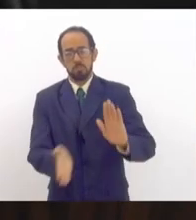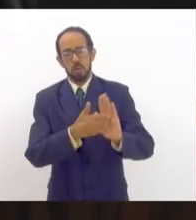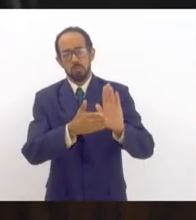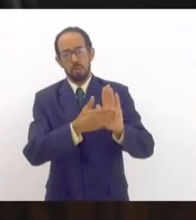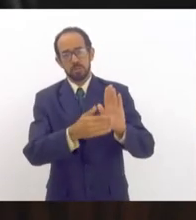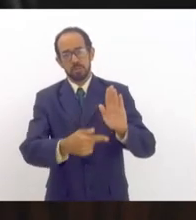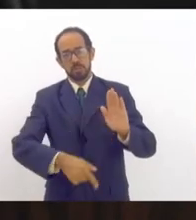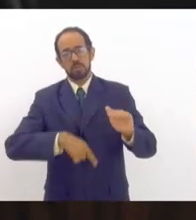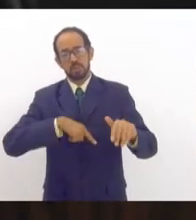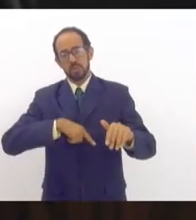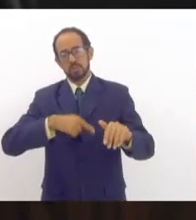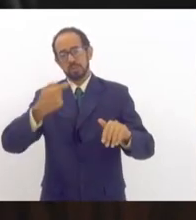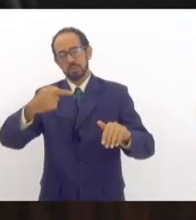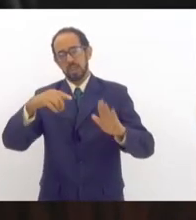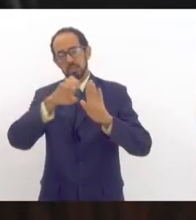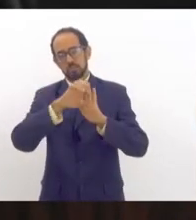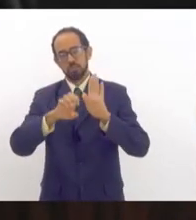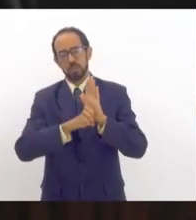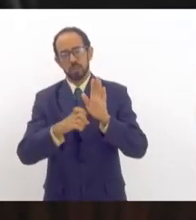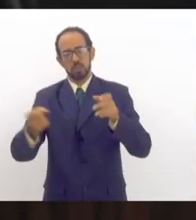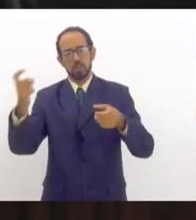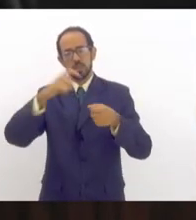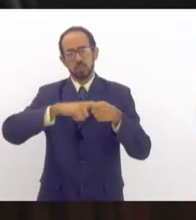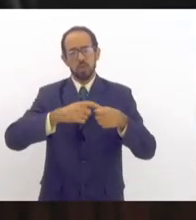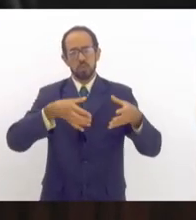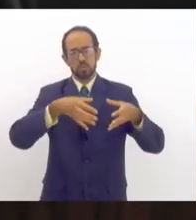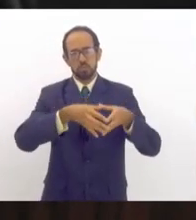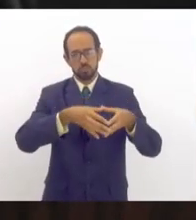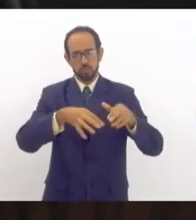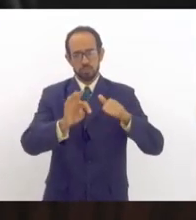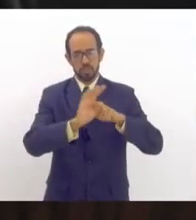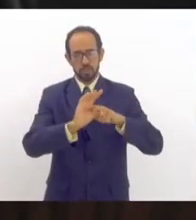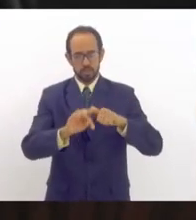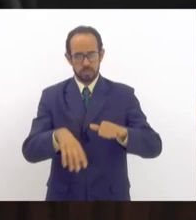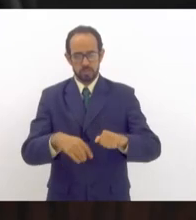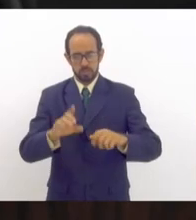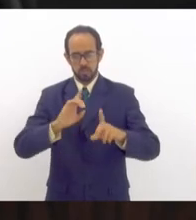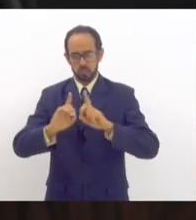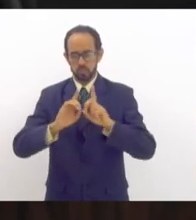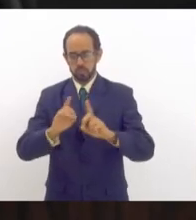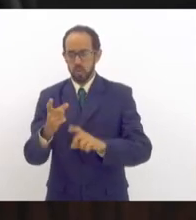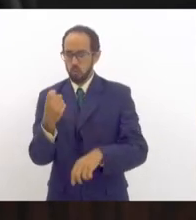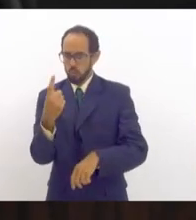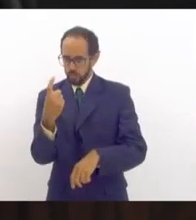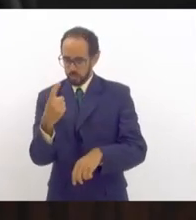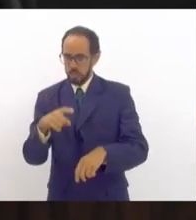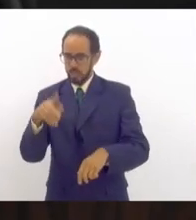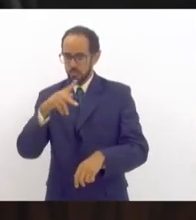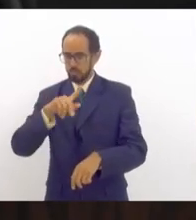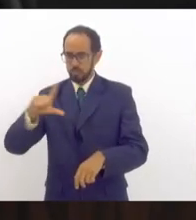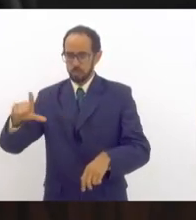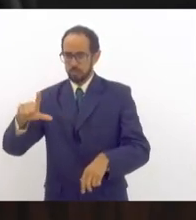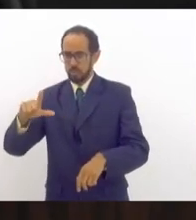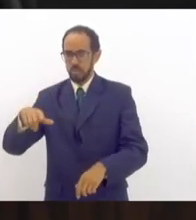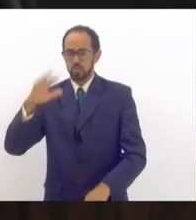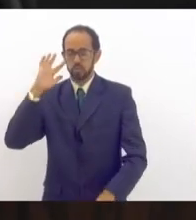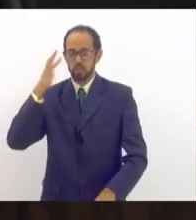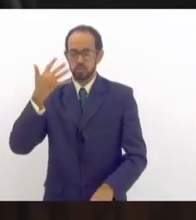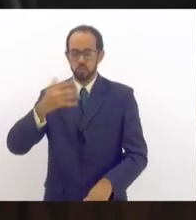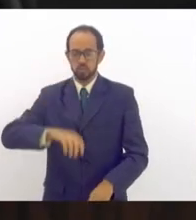os sete emendas retorna as comissões técnicas em discussão única projeto utility resolução